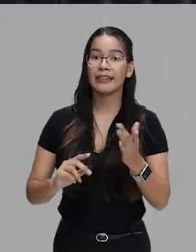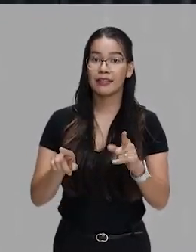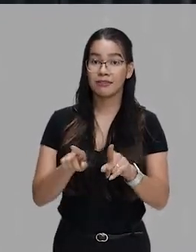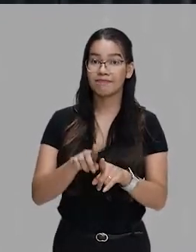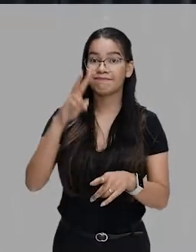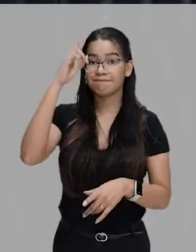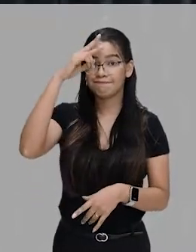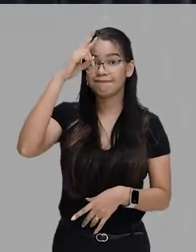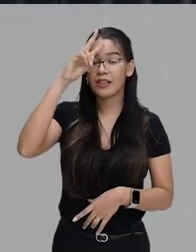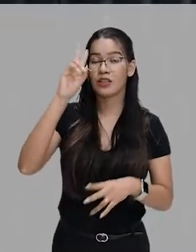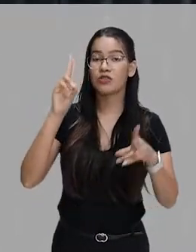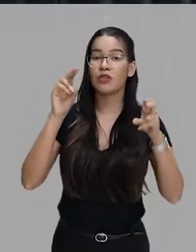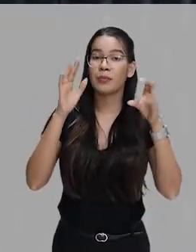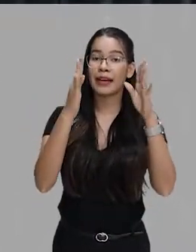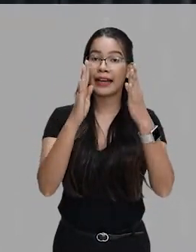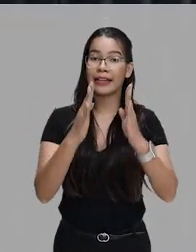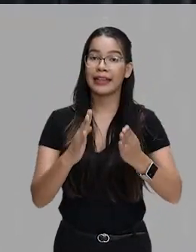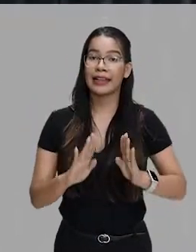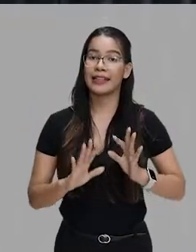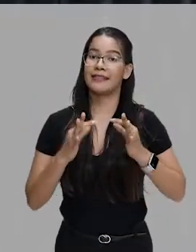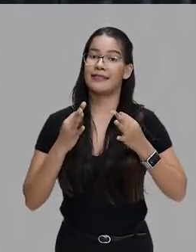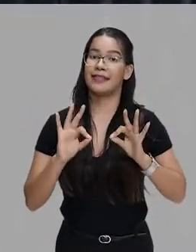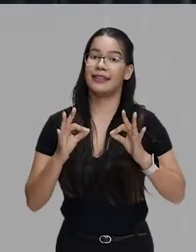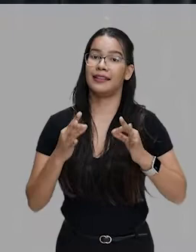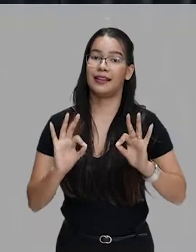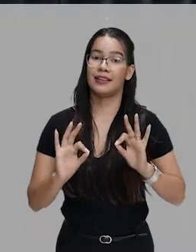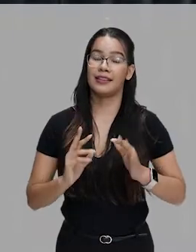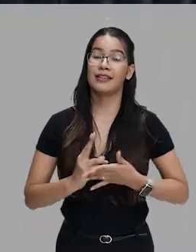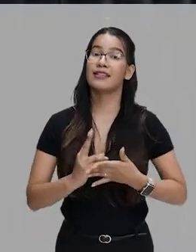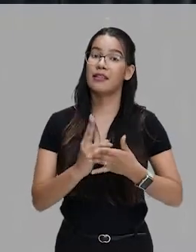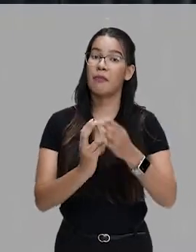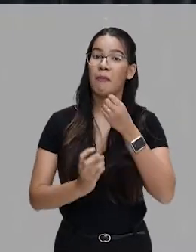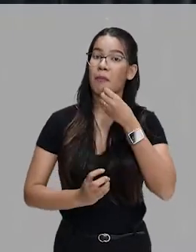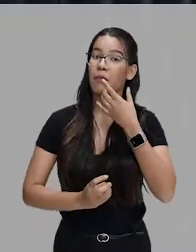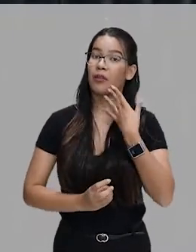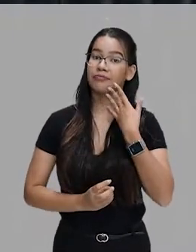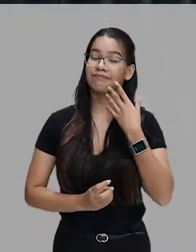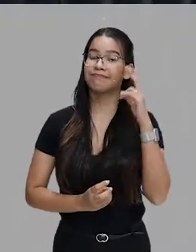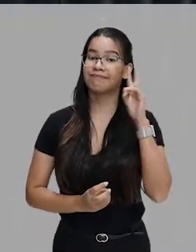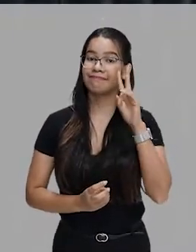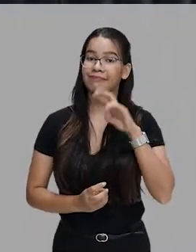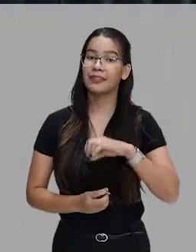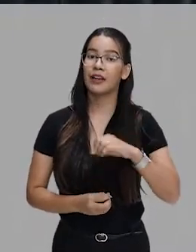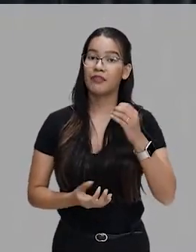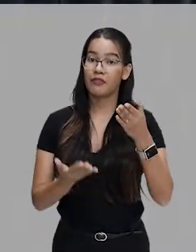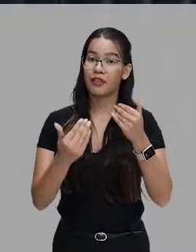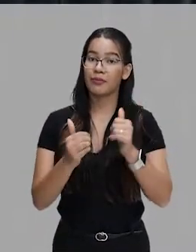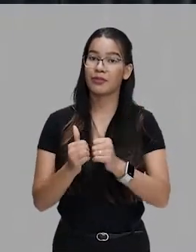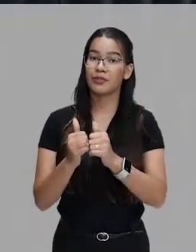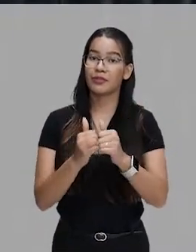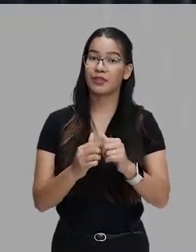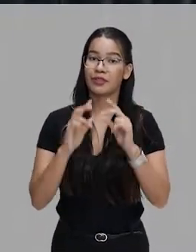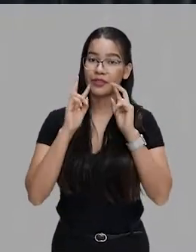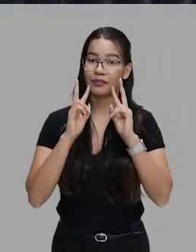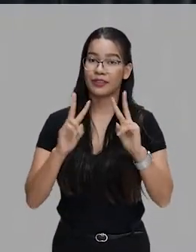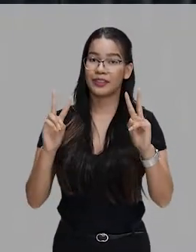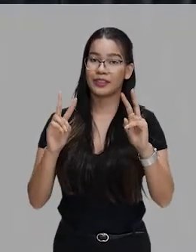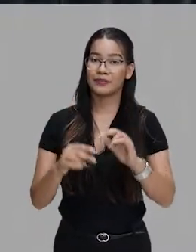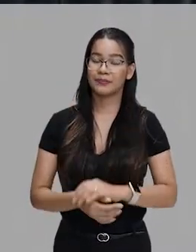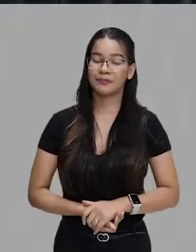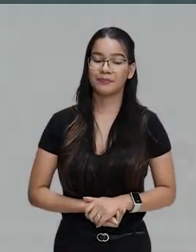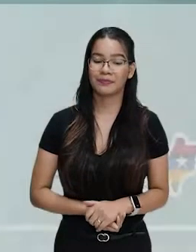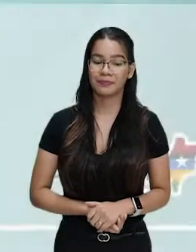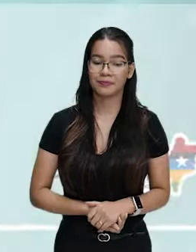relembrar a análise sintática. Eu vou sempre fazer essa revisãozinha com vocês na hora dos exercícios, tá? Acompanhe aí nessa tela a primeira